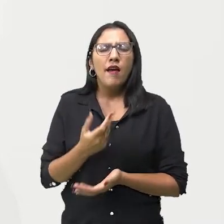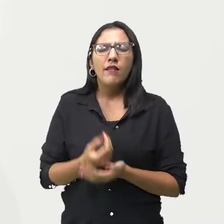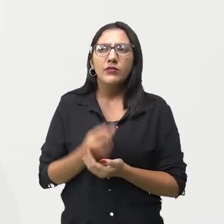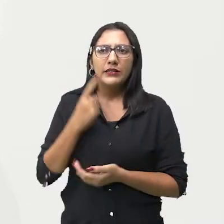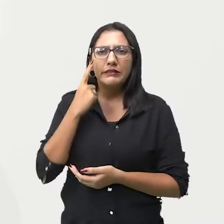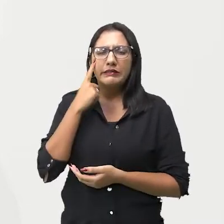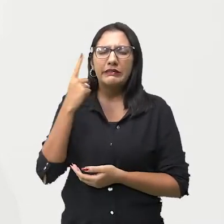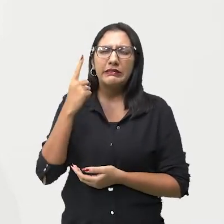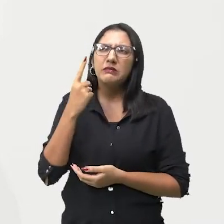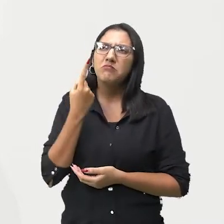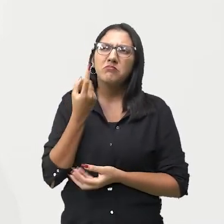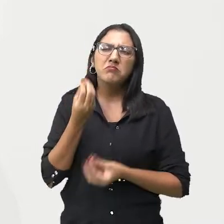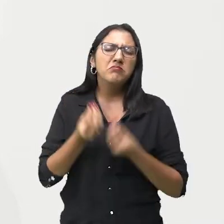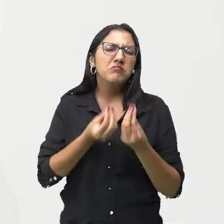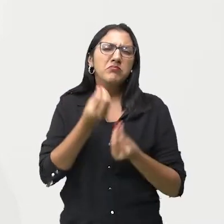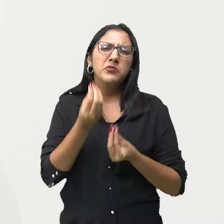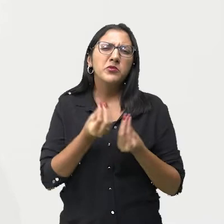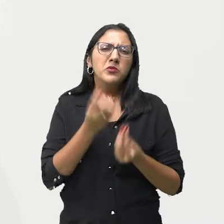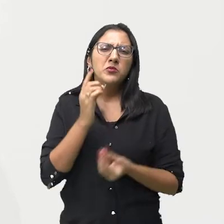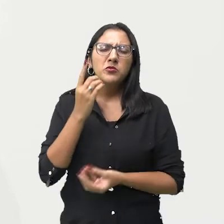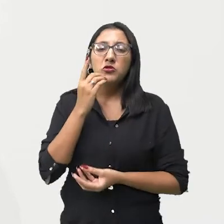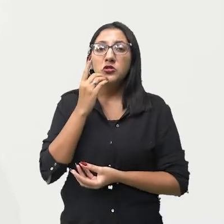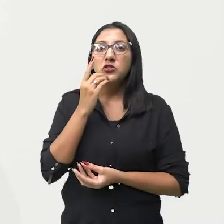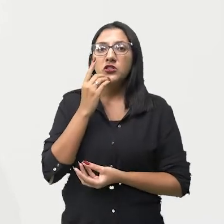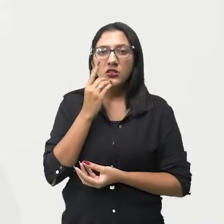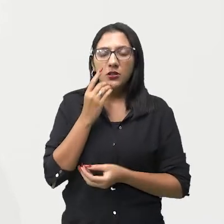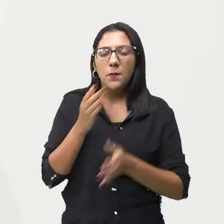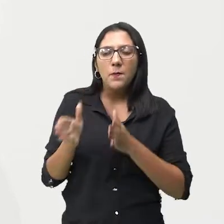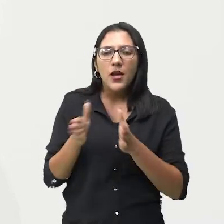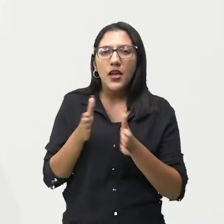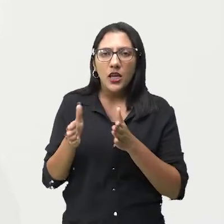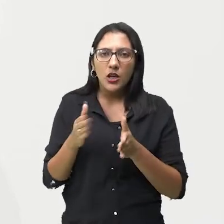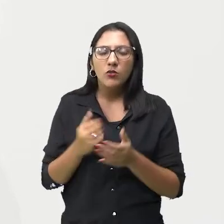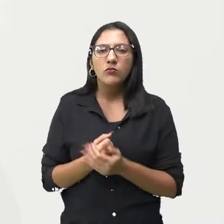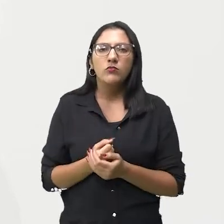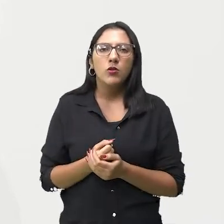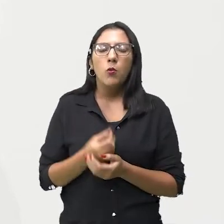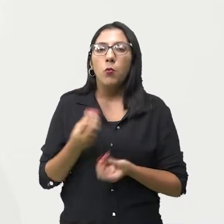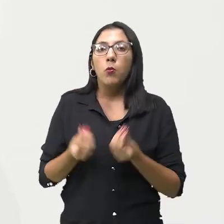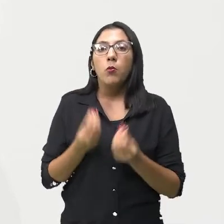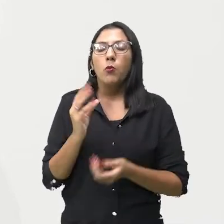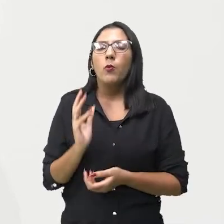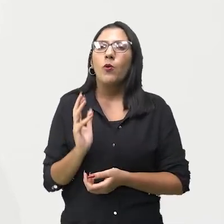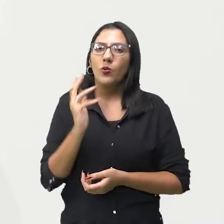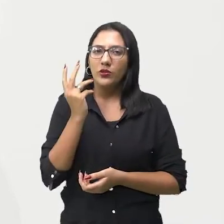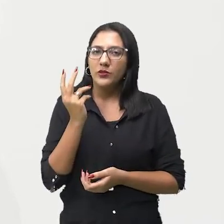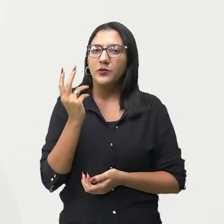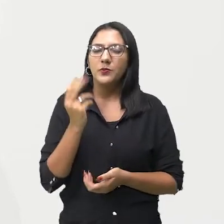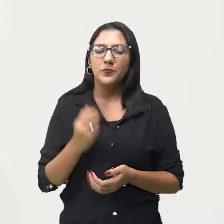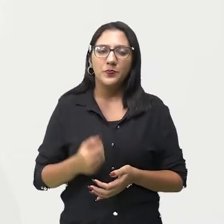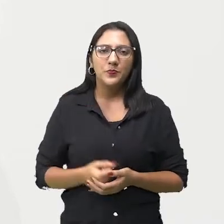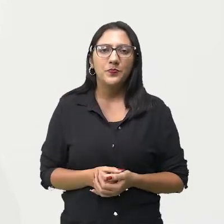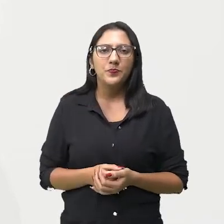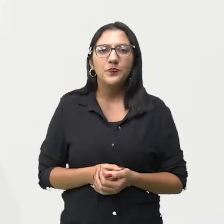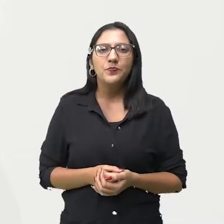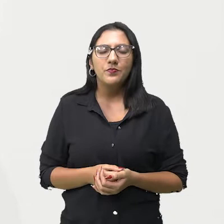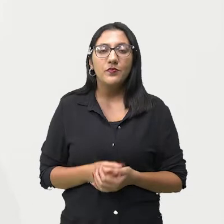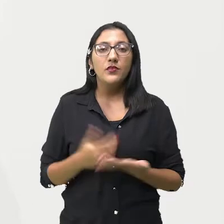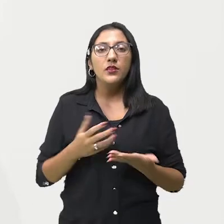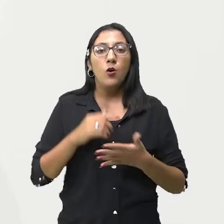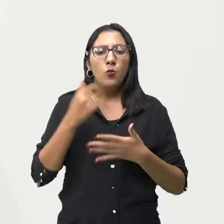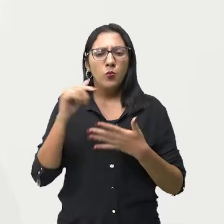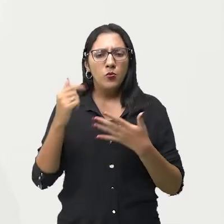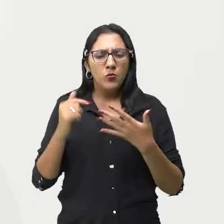não consegue precisar em termos temporais quando as coisas aconteceram. Então,